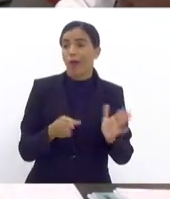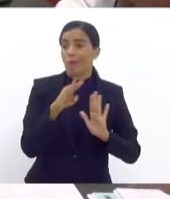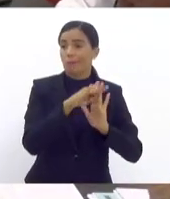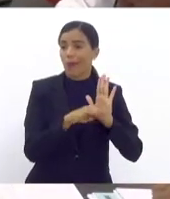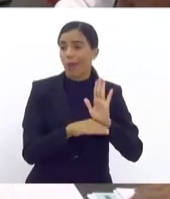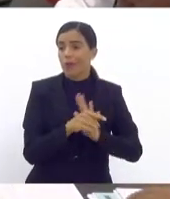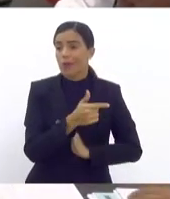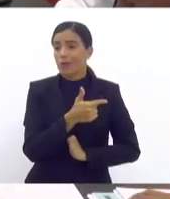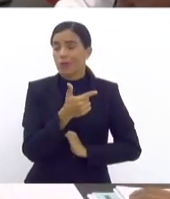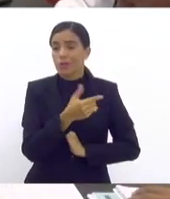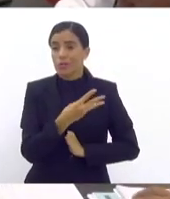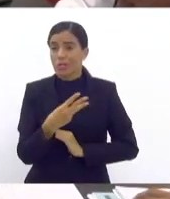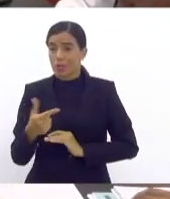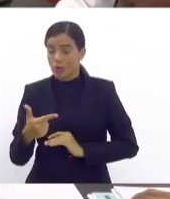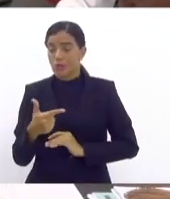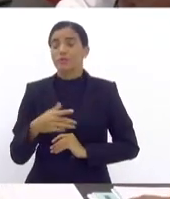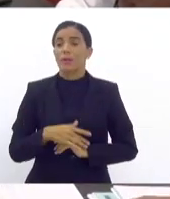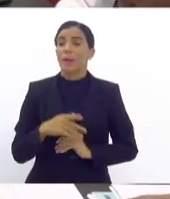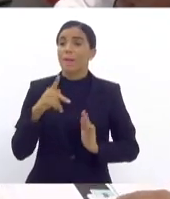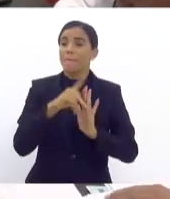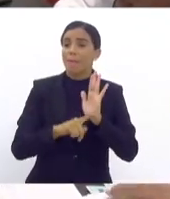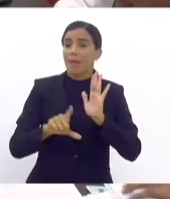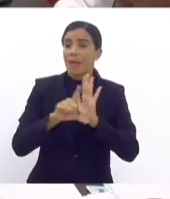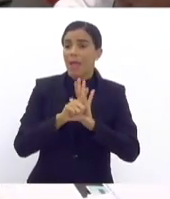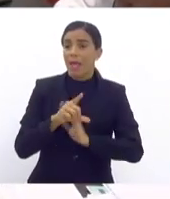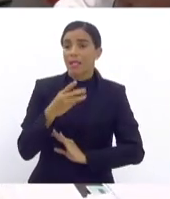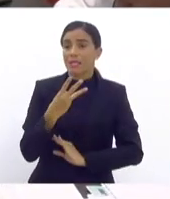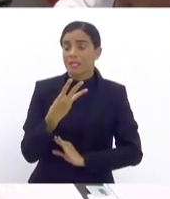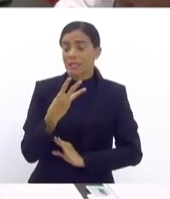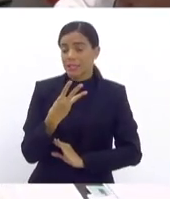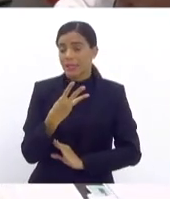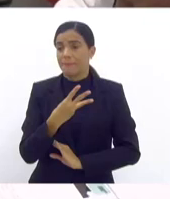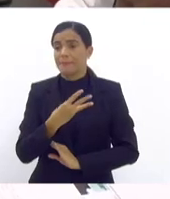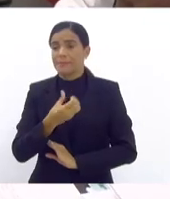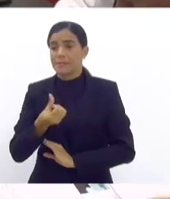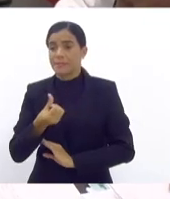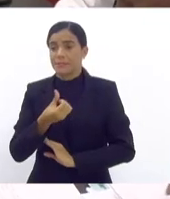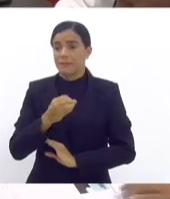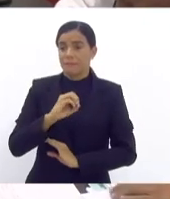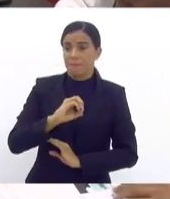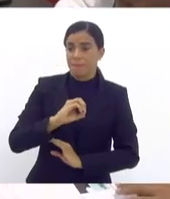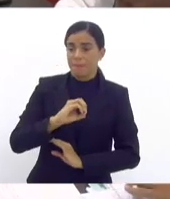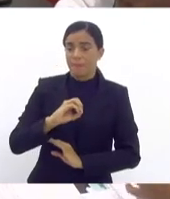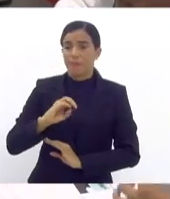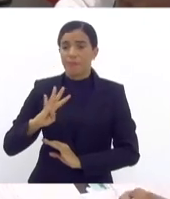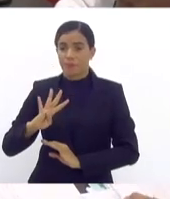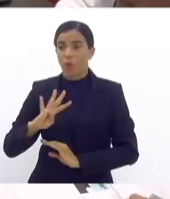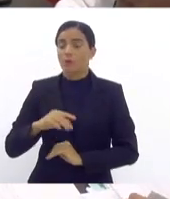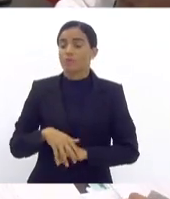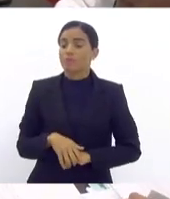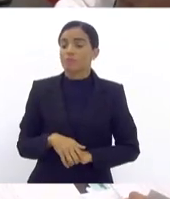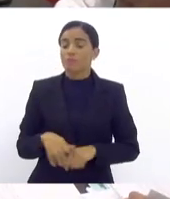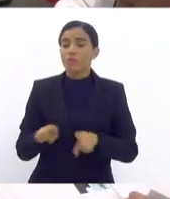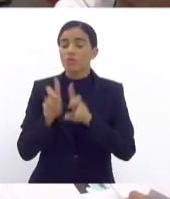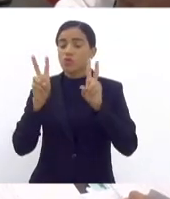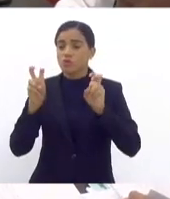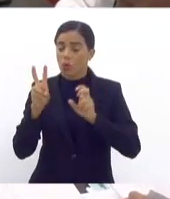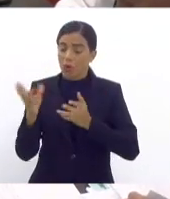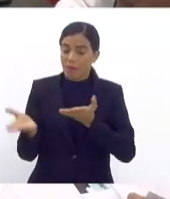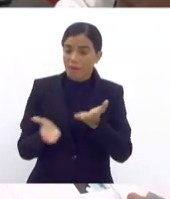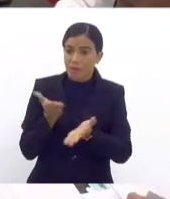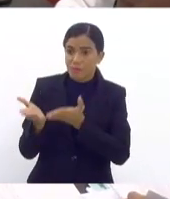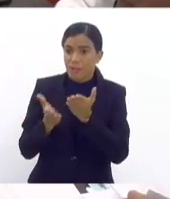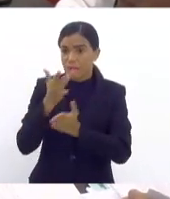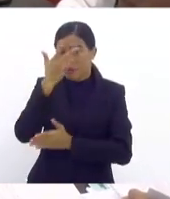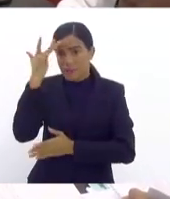projeto de relatoria do deputado doutor Serginho, é o PL 5604 de 2022, de autoria da deputada Zeidan, que dispõe sobre o atendimento obrigatório integral